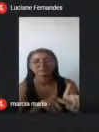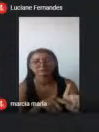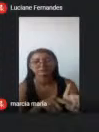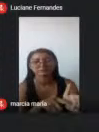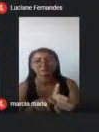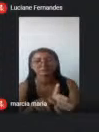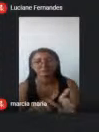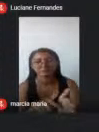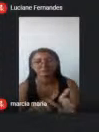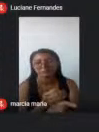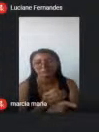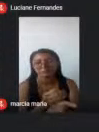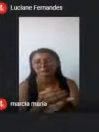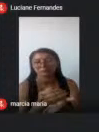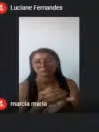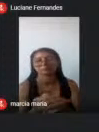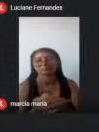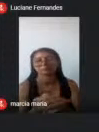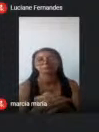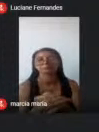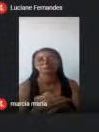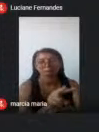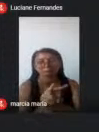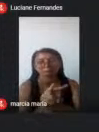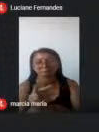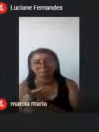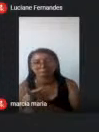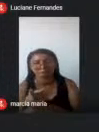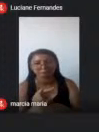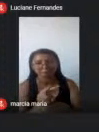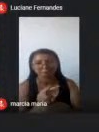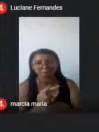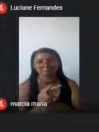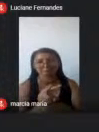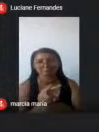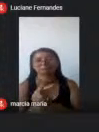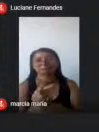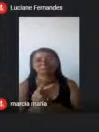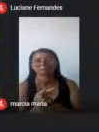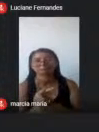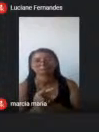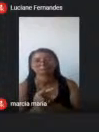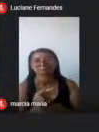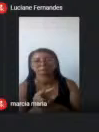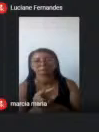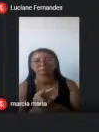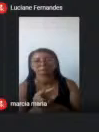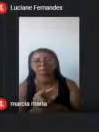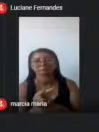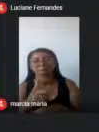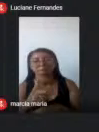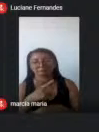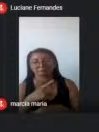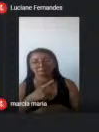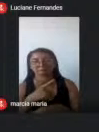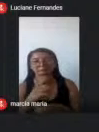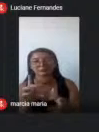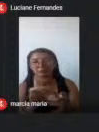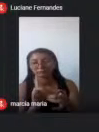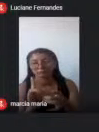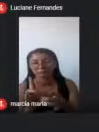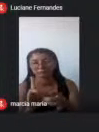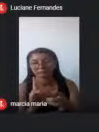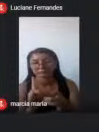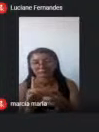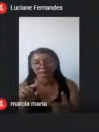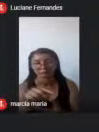oportuno, monitorar os casos, a abordagem da parceria sexual, é extremamente importante. Não temos